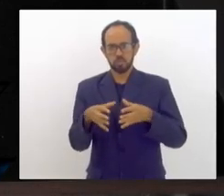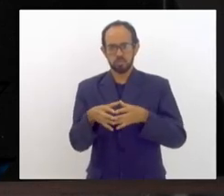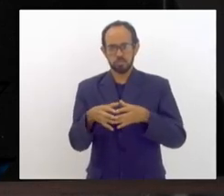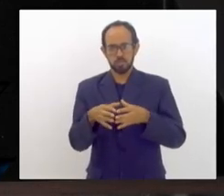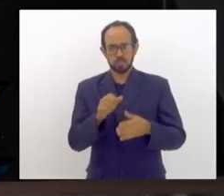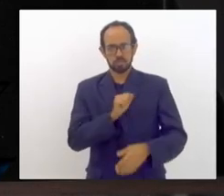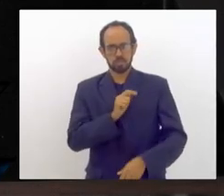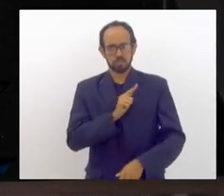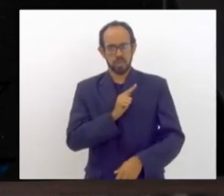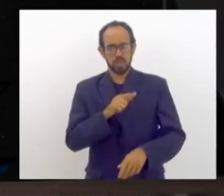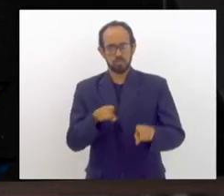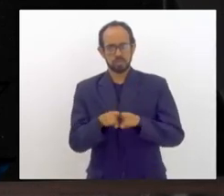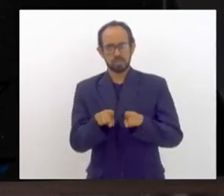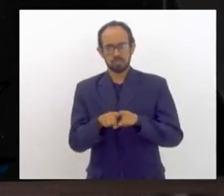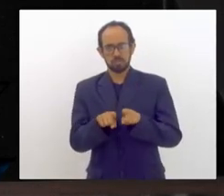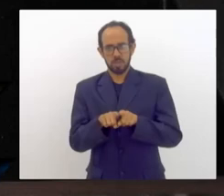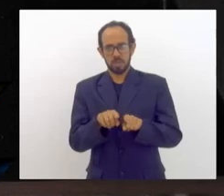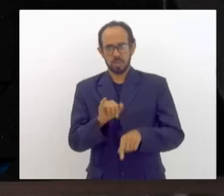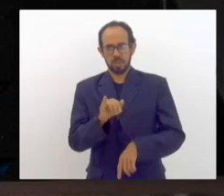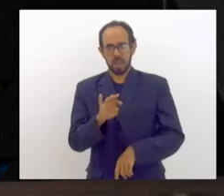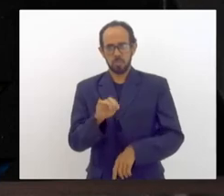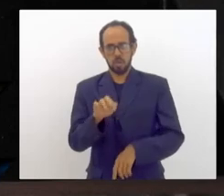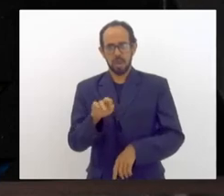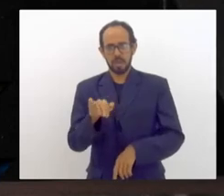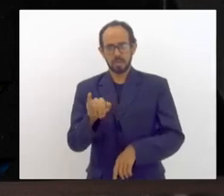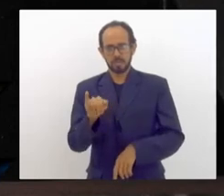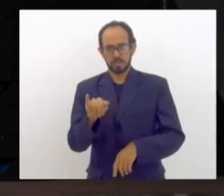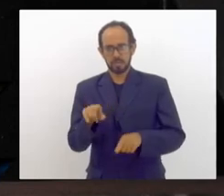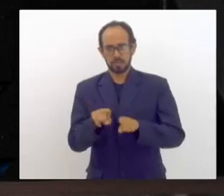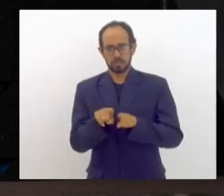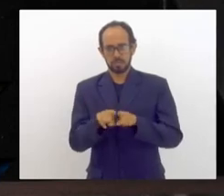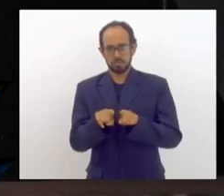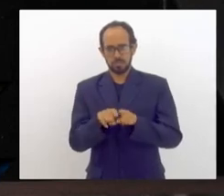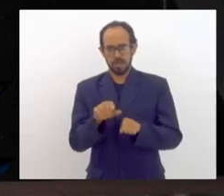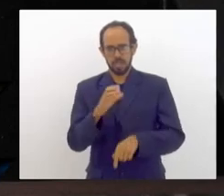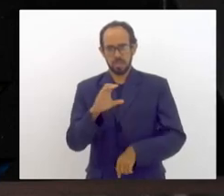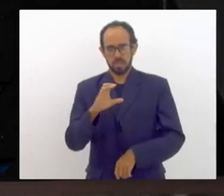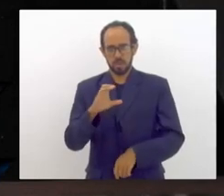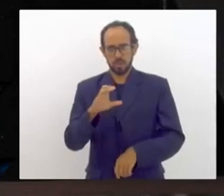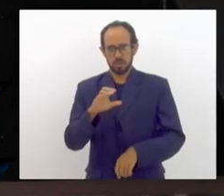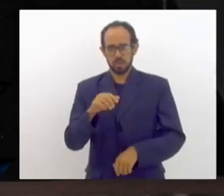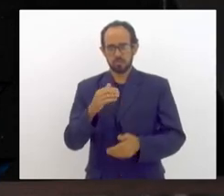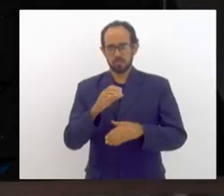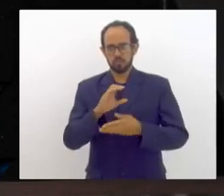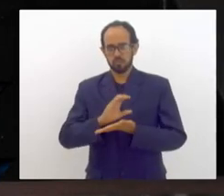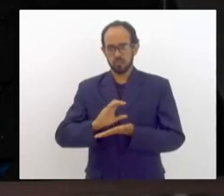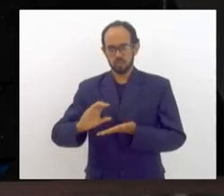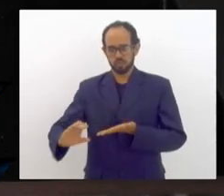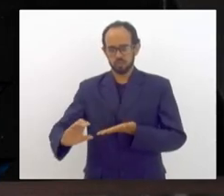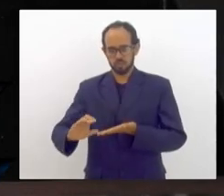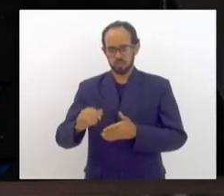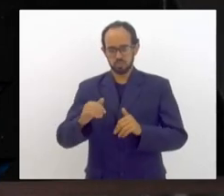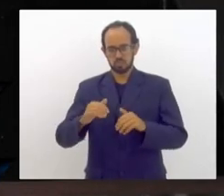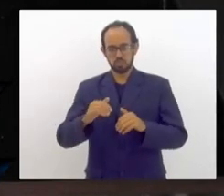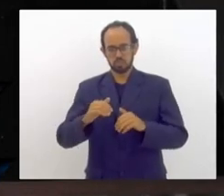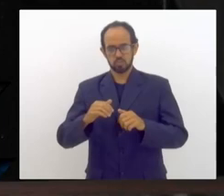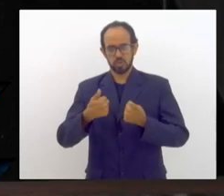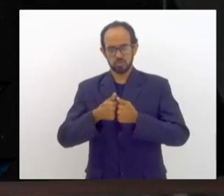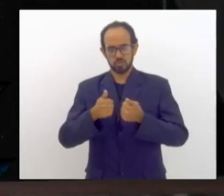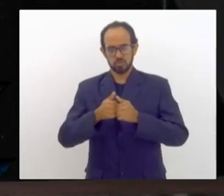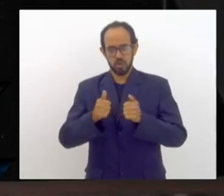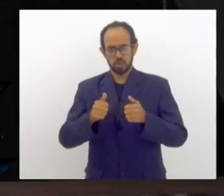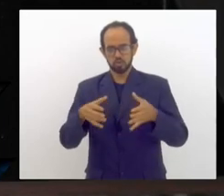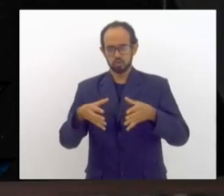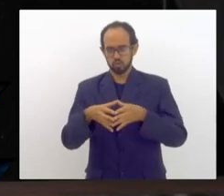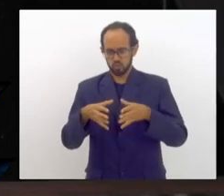para Itaboraí e também para Niterói. Ou seja, investir em transporte de massa é investir em qualidade de vida.